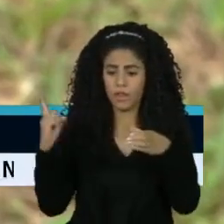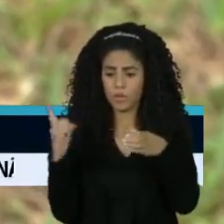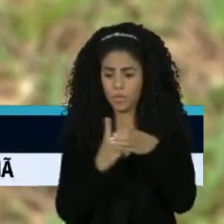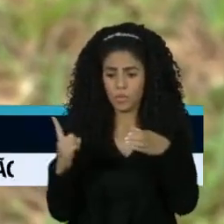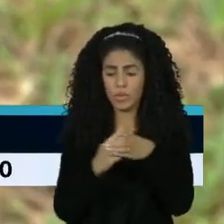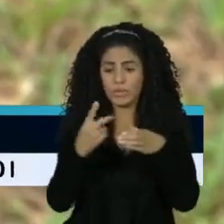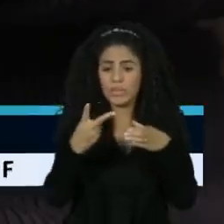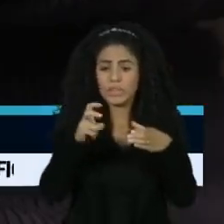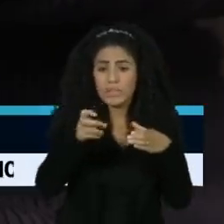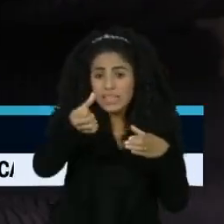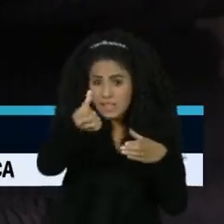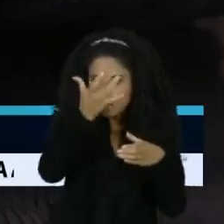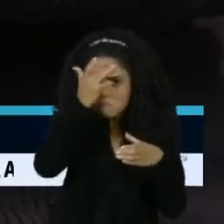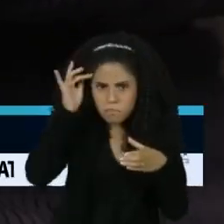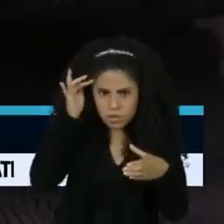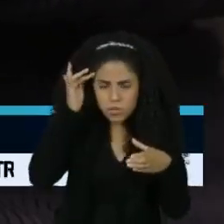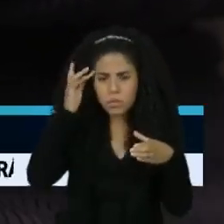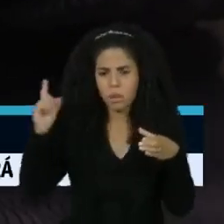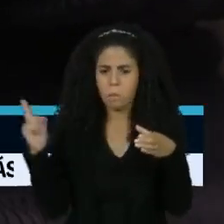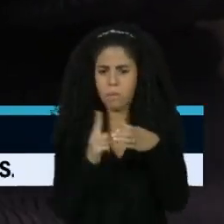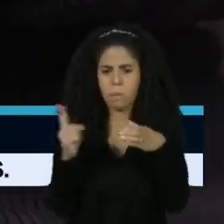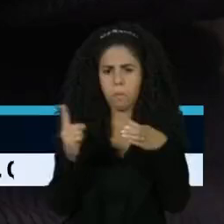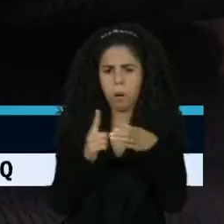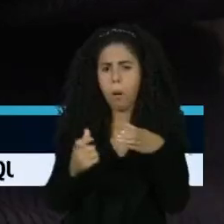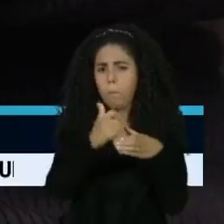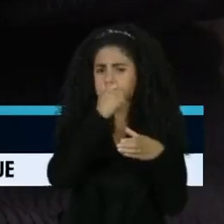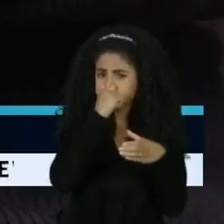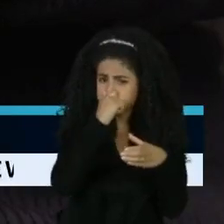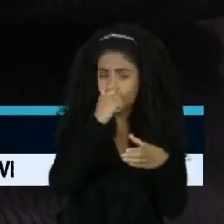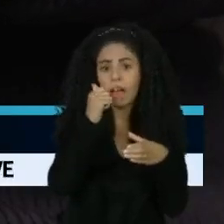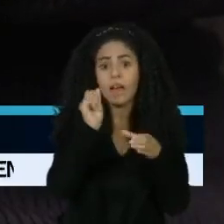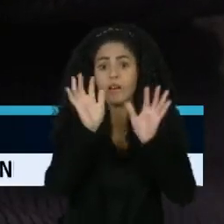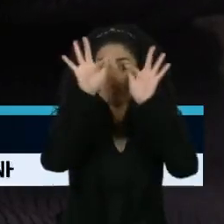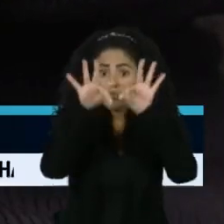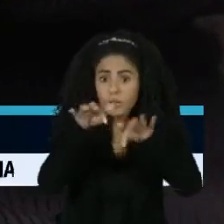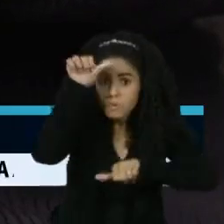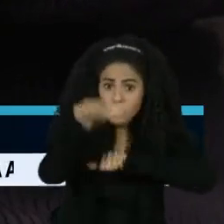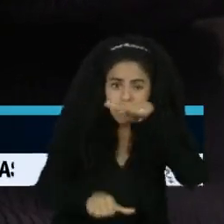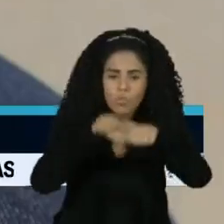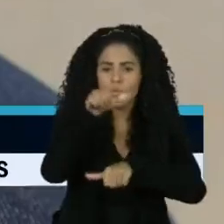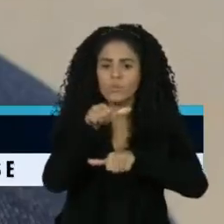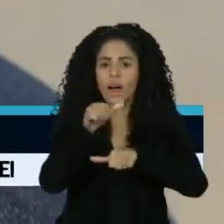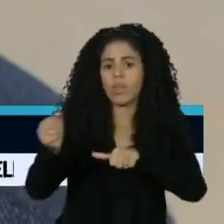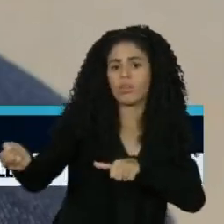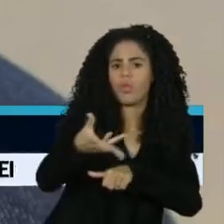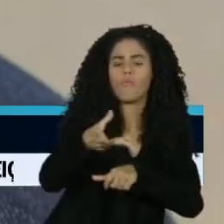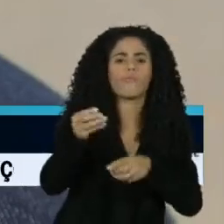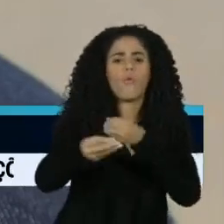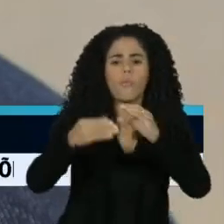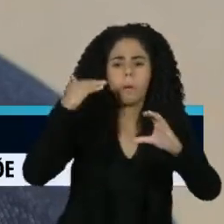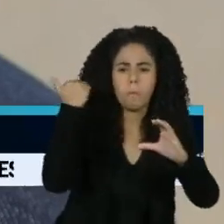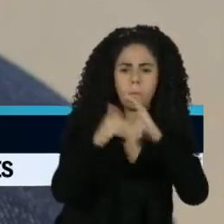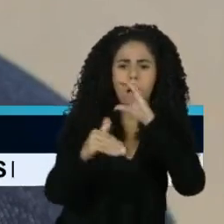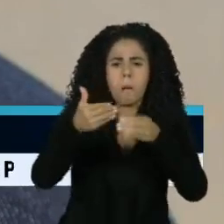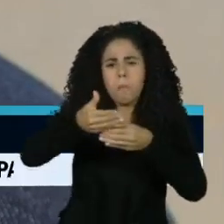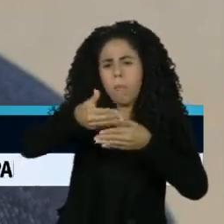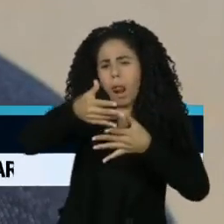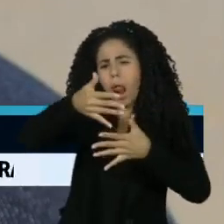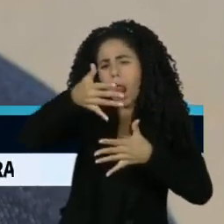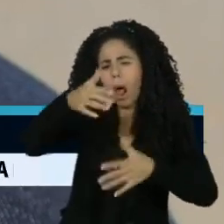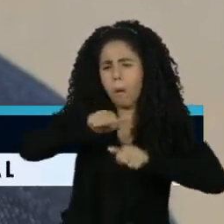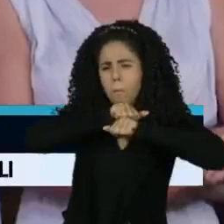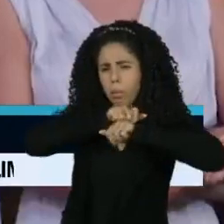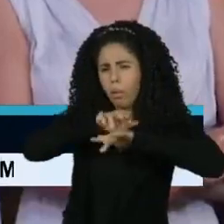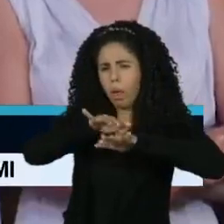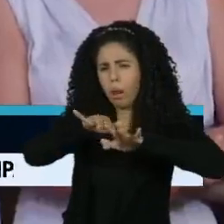256 pessoas isso 10 mudar até o final do ano quando o novo recurso vai permitir o envio de mensagens para milhares de